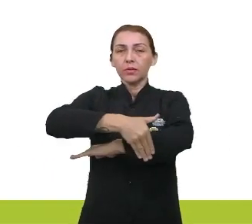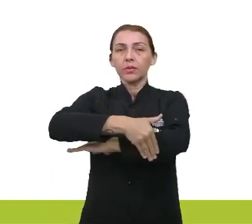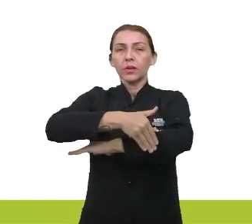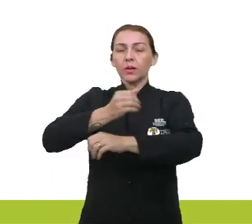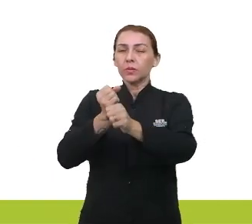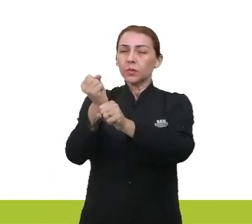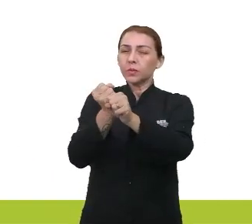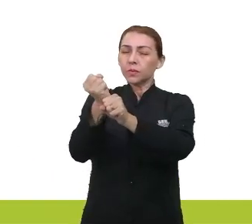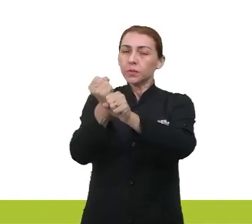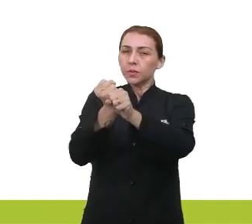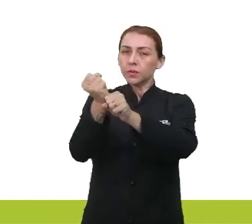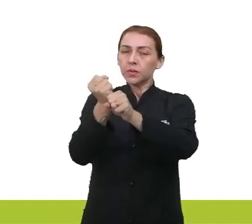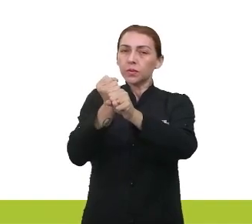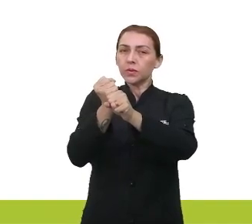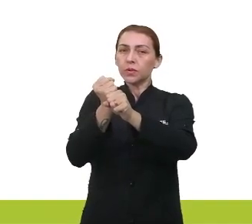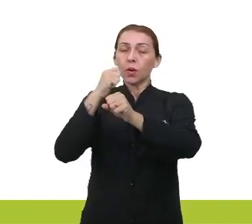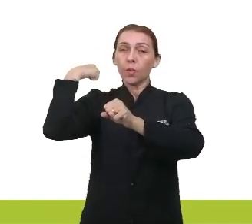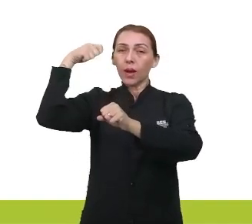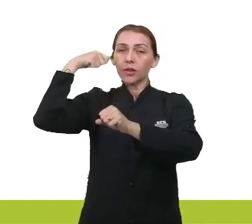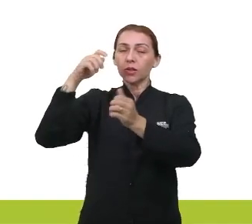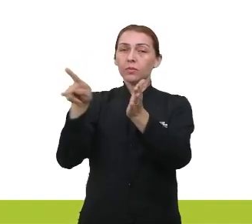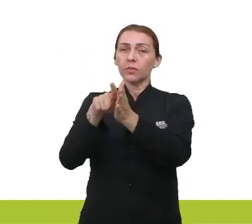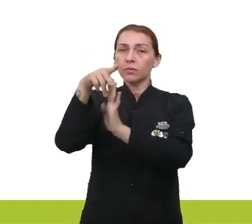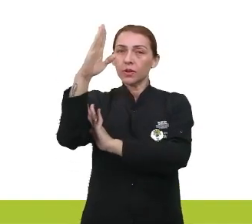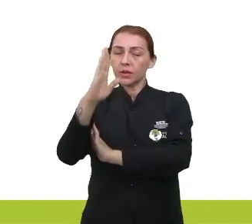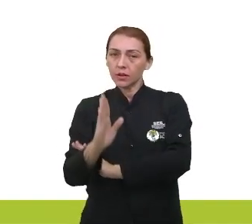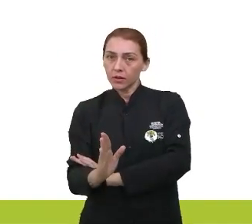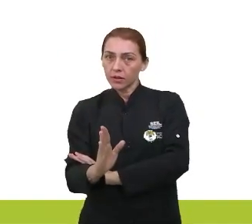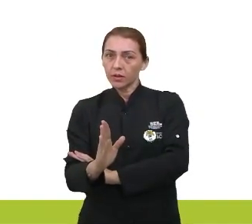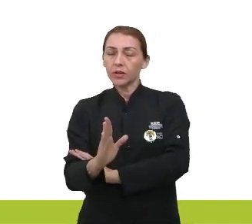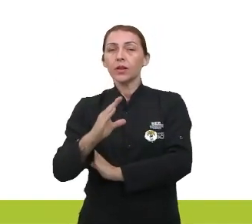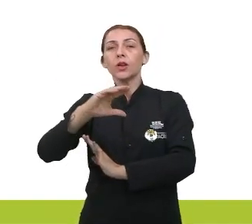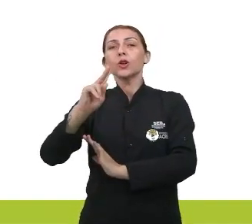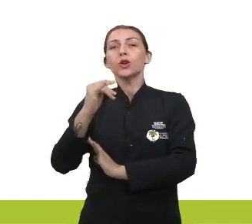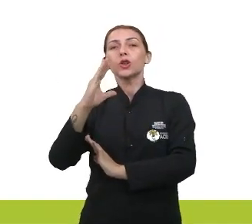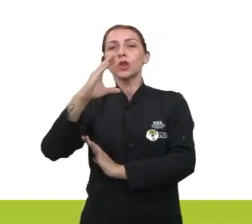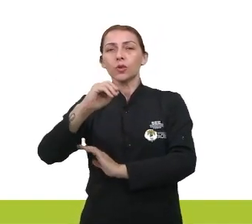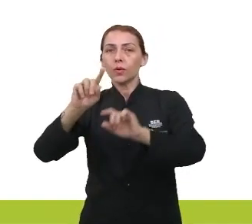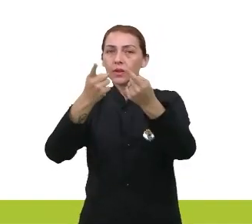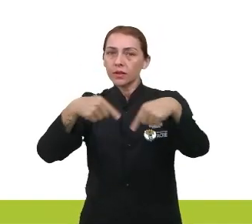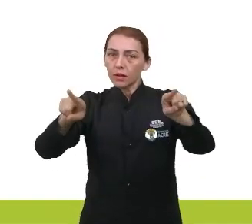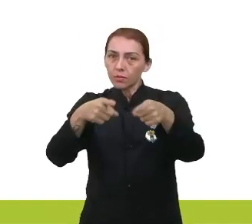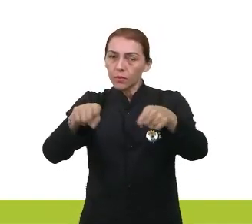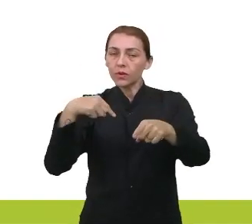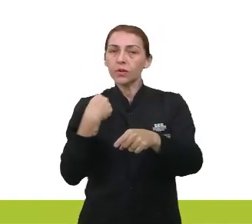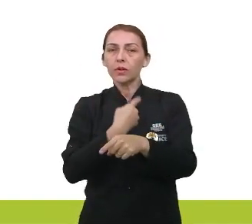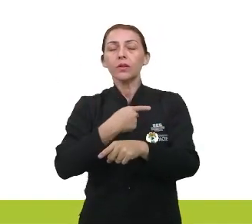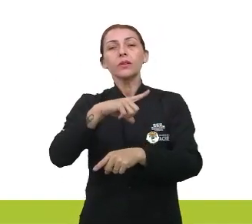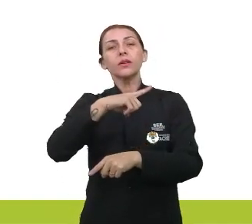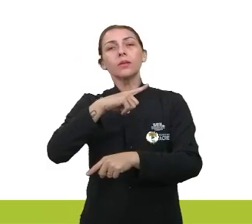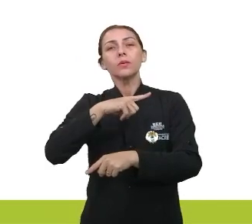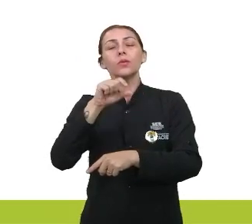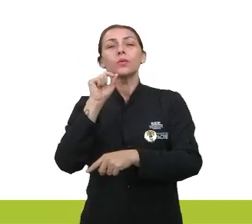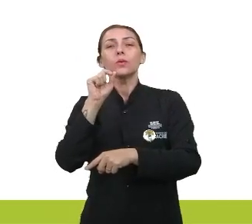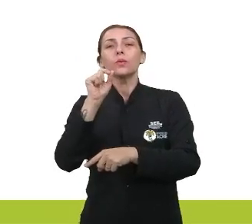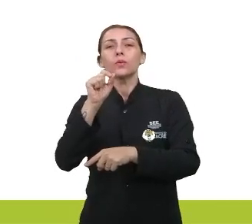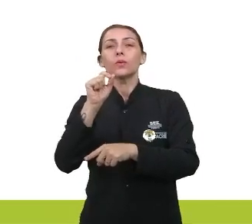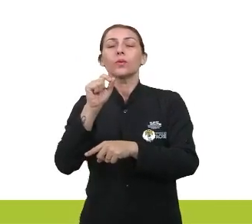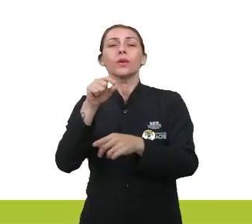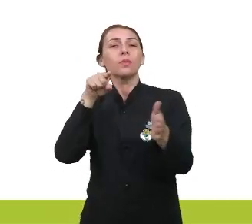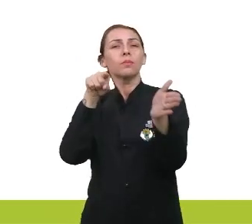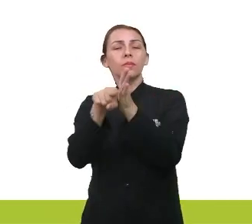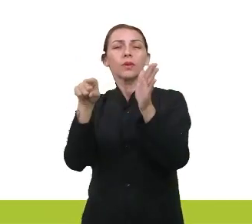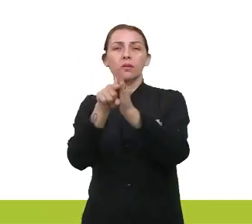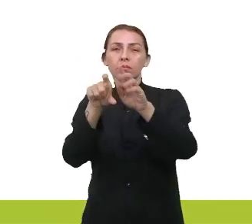muitos anos, sou um artista brasileiro. É de Chico Buarque e nós temos o seguinte